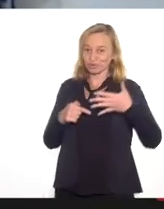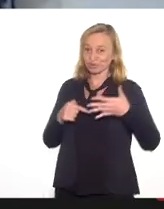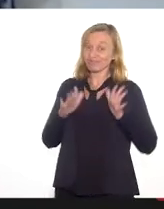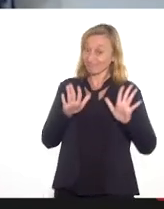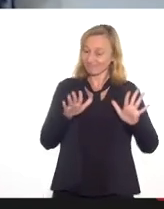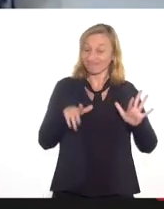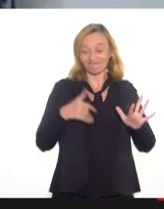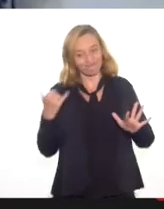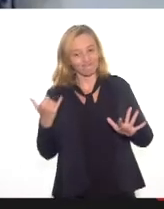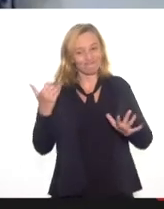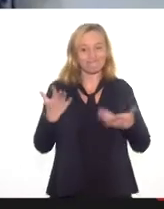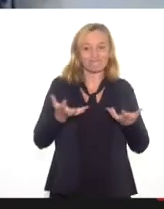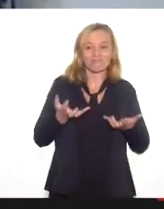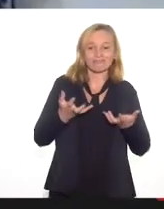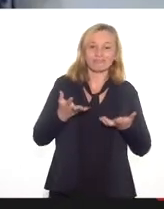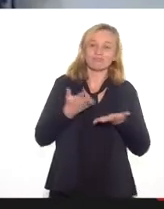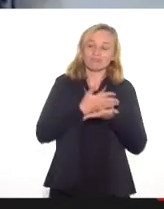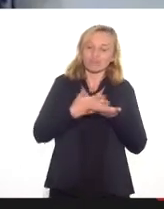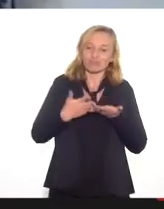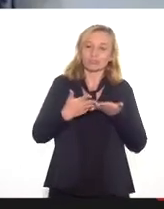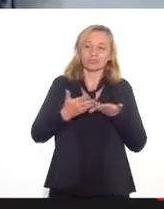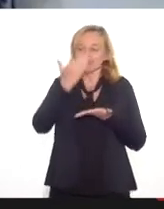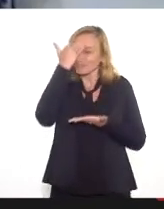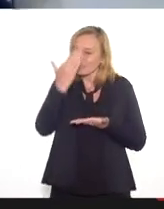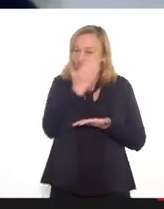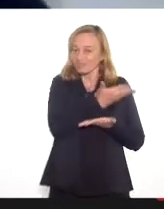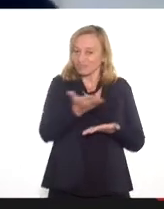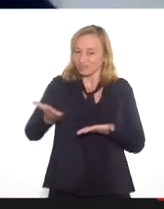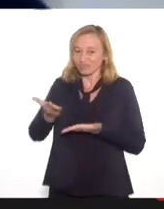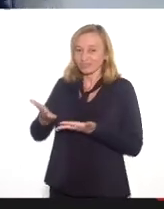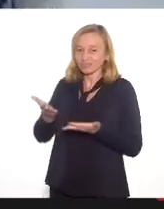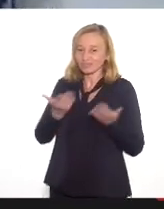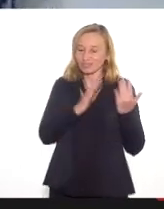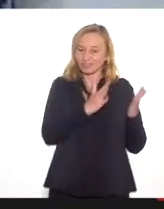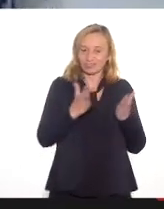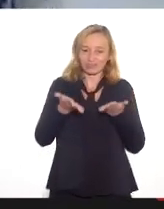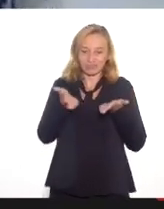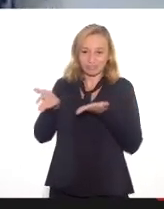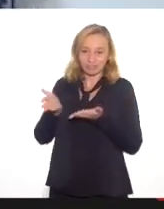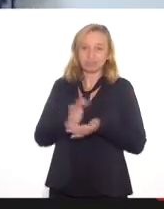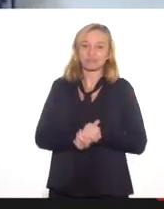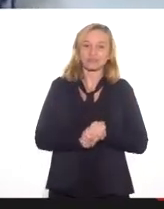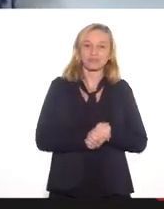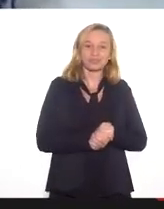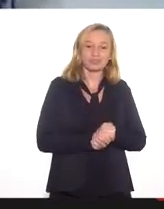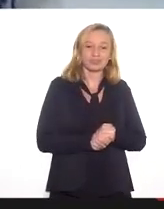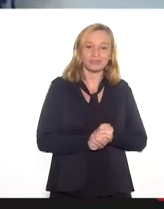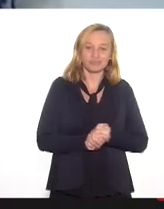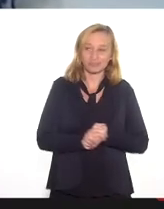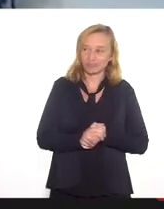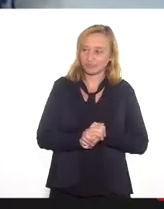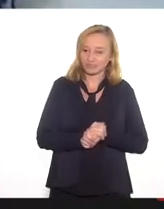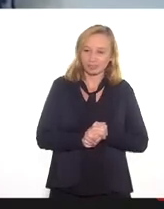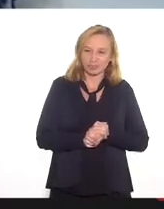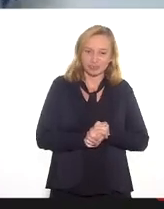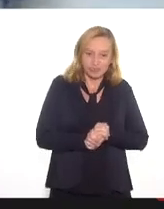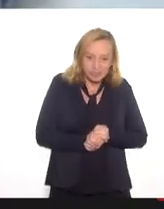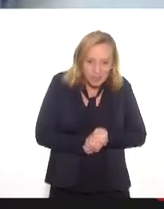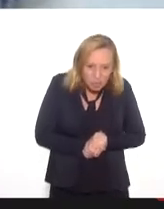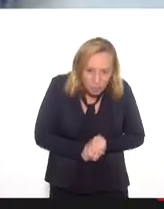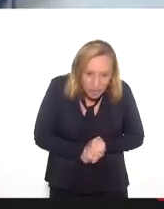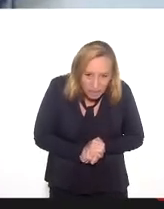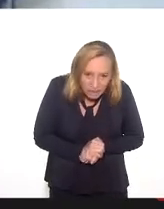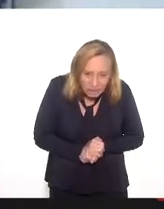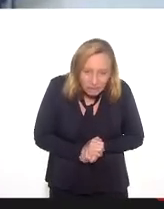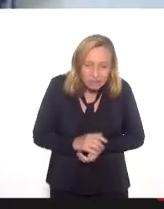indispensáveis eu queria começar agradecendo cumprimentando nem me preparei para uma apresentação sobre dados econômicos que tinha certeza que o Mauro